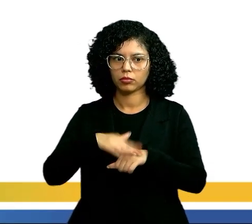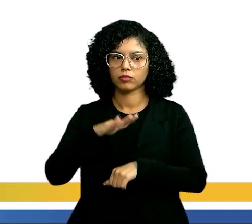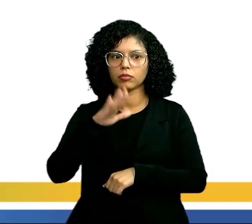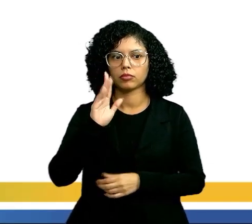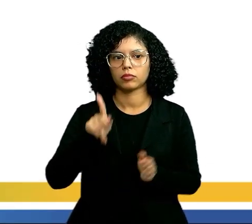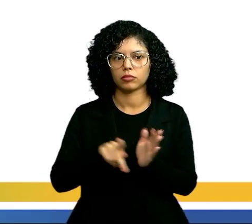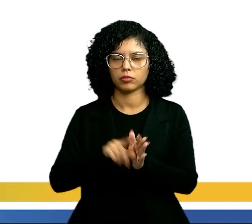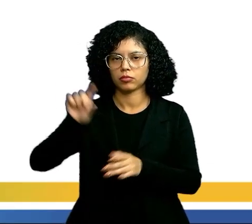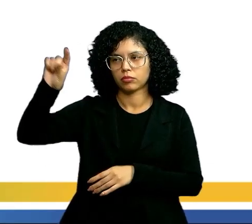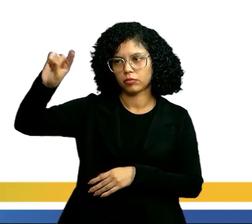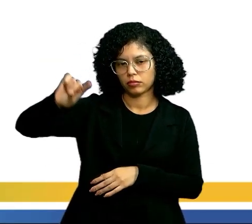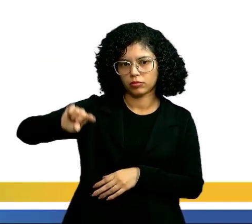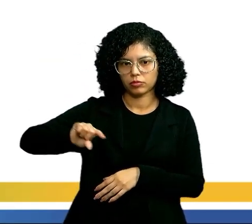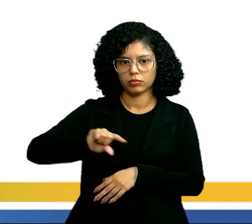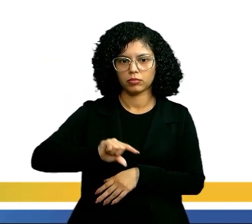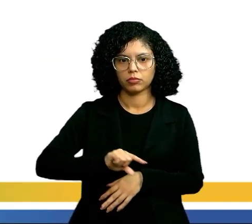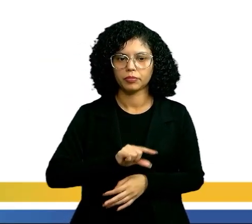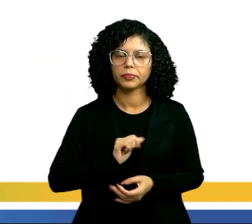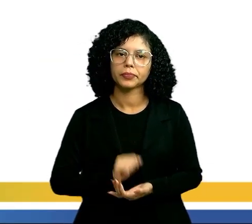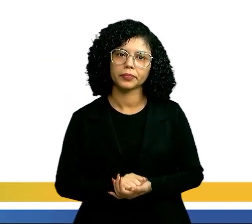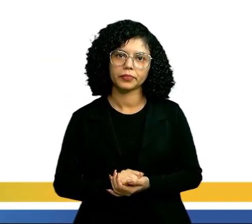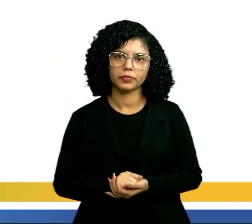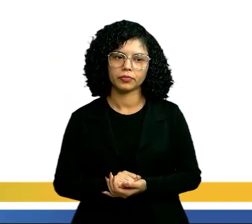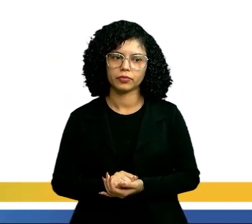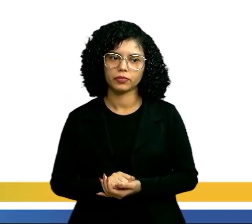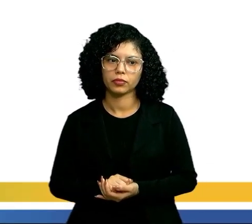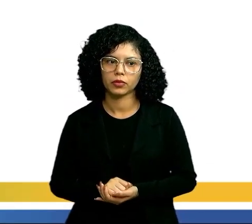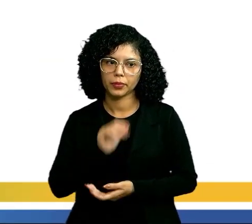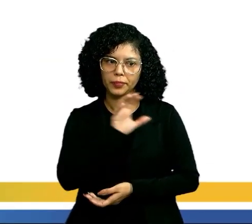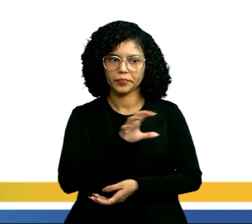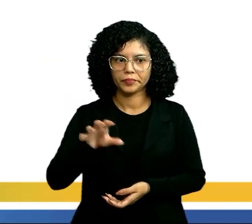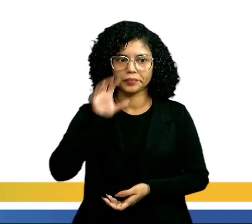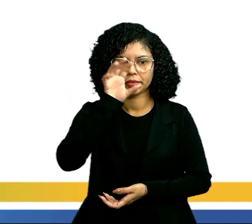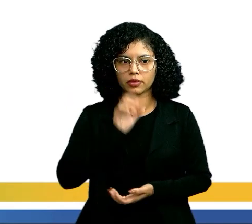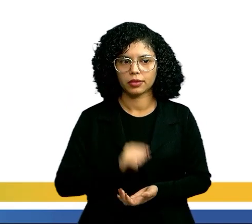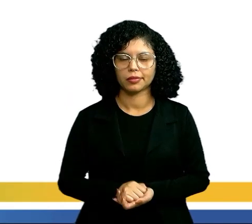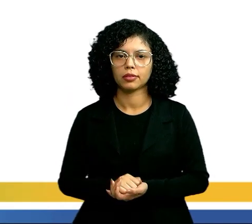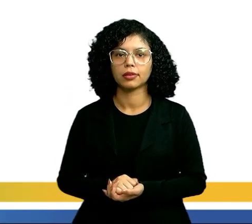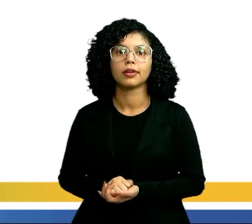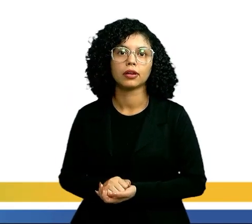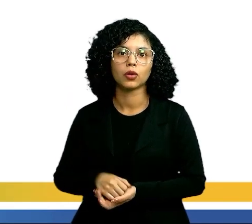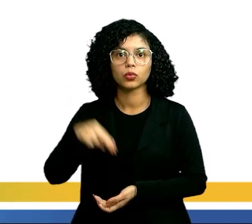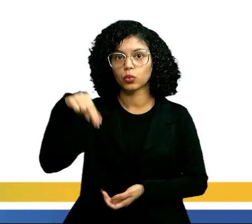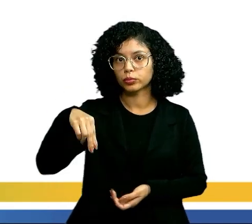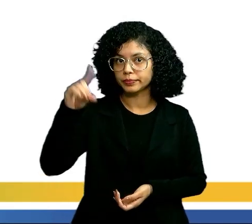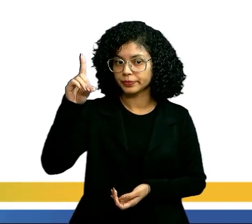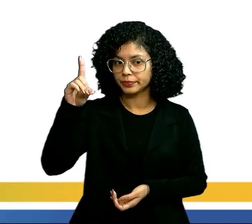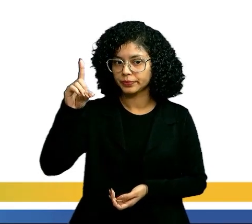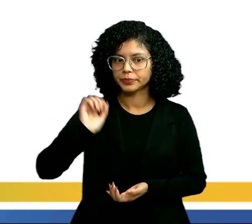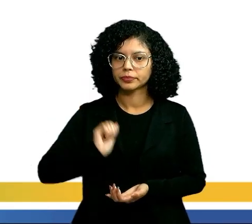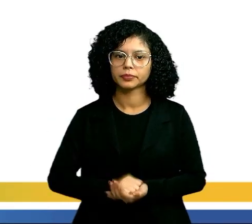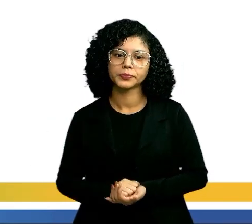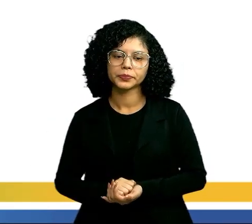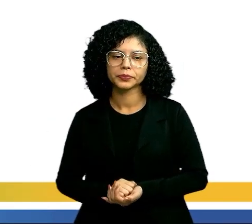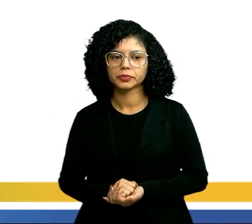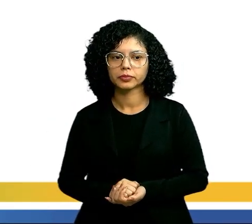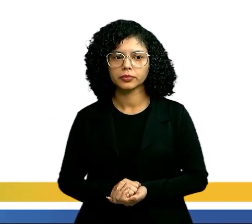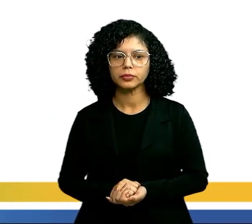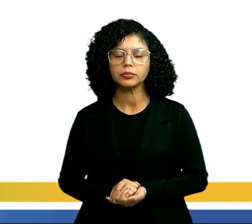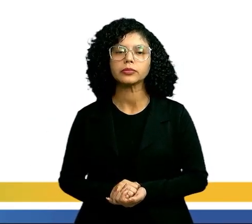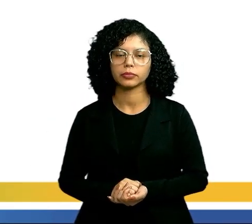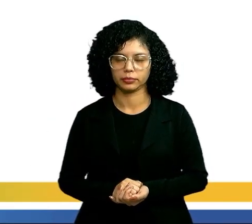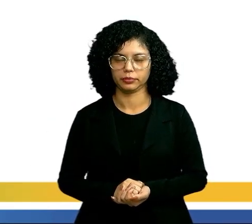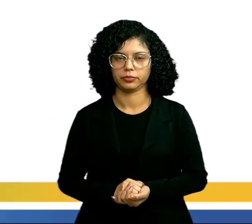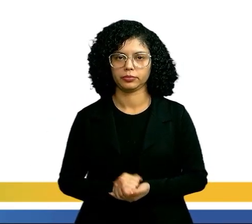mais nesse litoral, ali abarcando as regiões ali do Nordeste, né, o litoral do Nordeste lá em